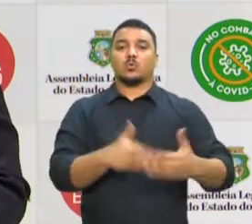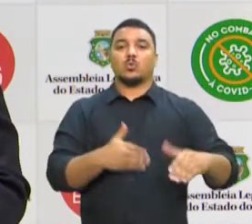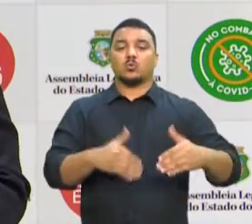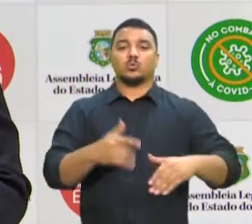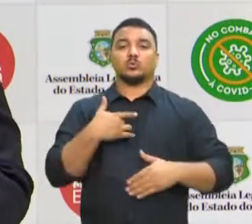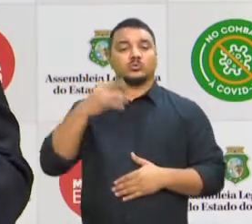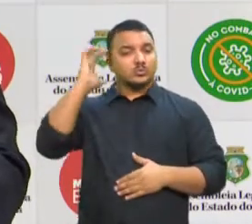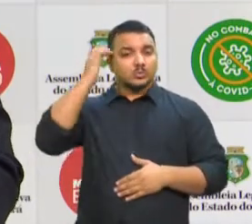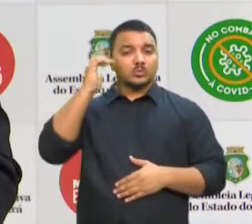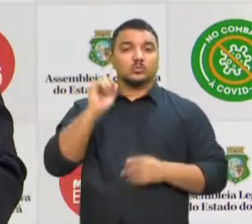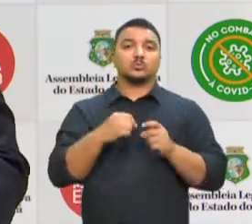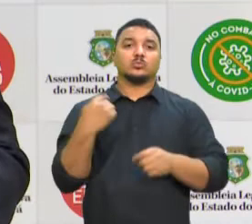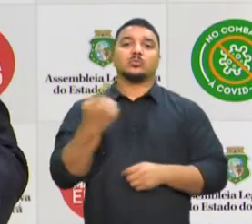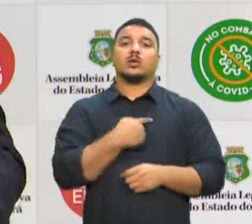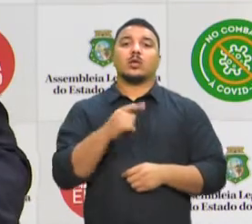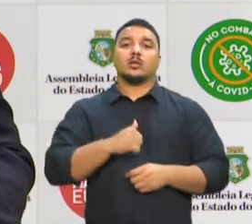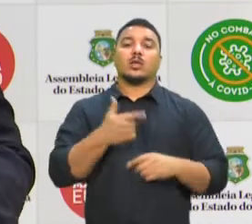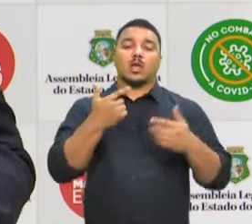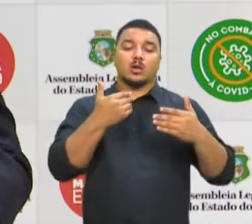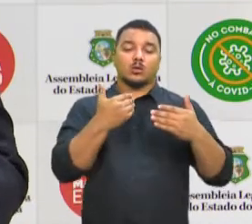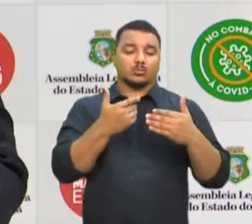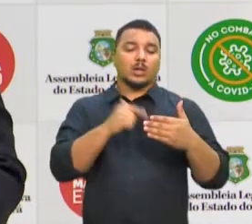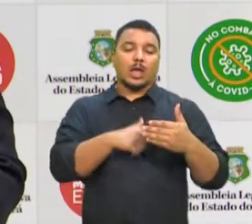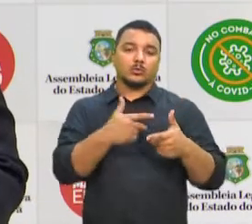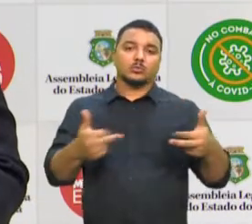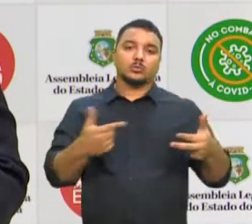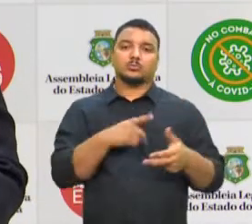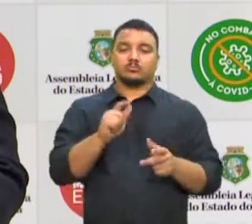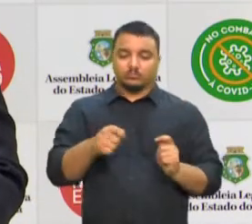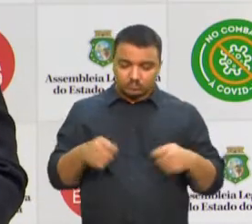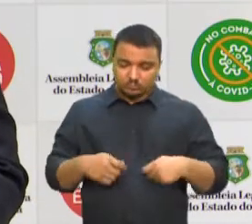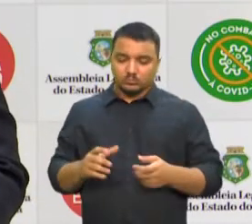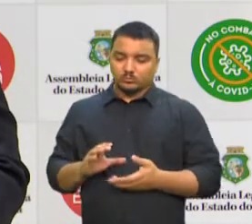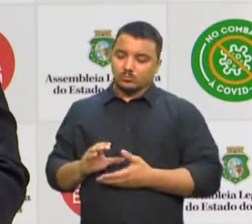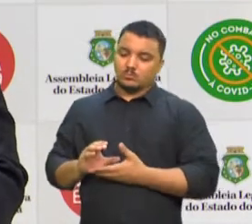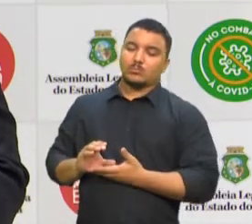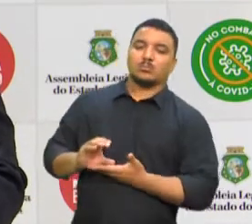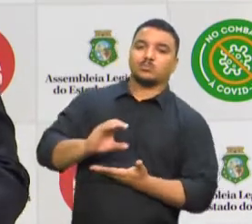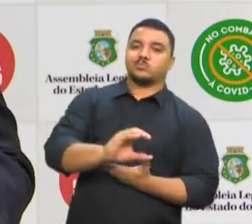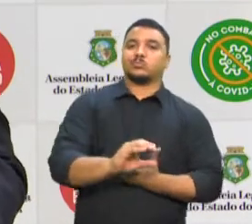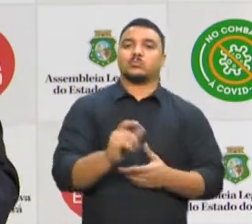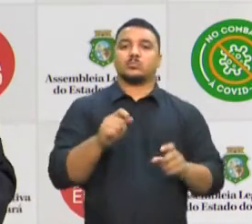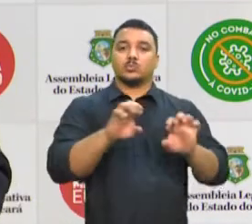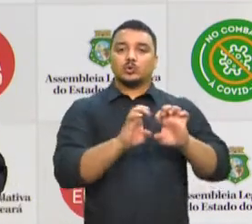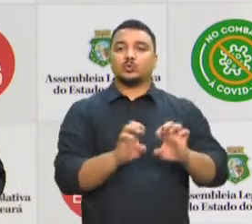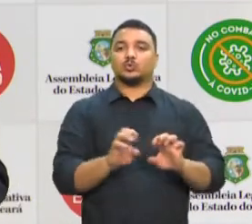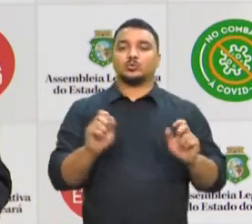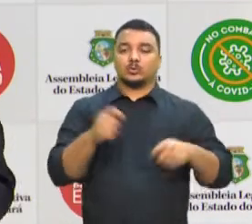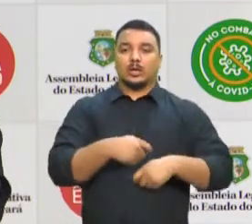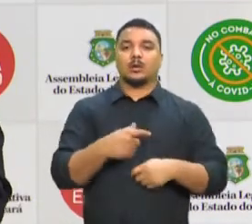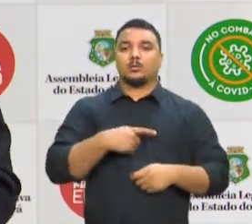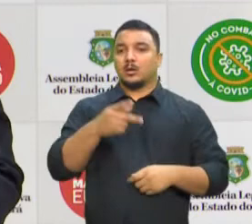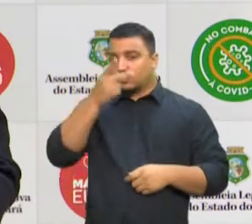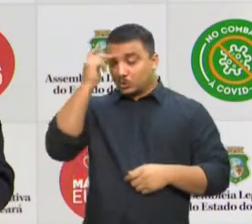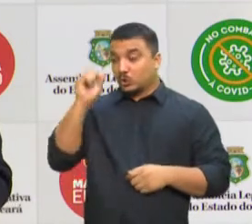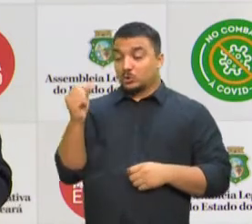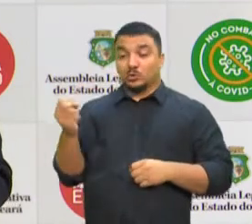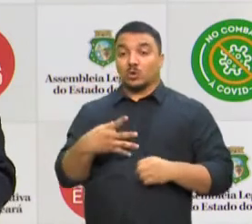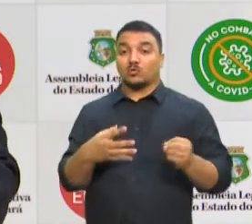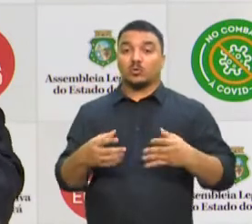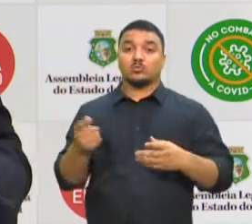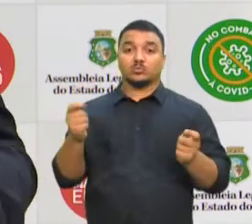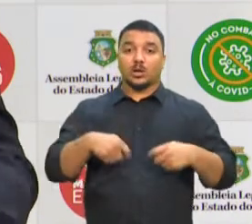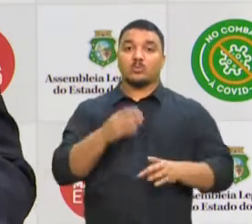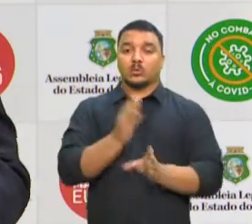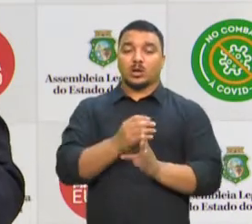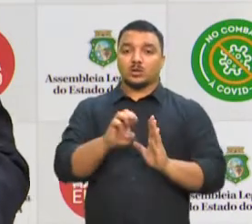que, com esse recurso, a gente pode sim melhorar a estrutura, pode sim chamar mais candidatos, já que o edital permite isso,